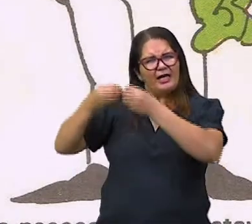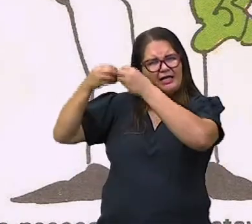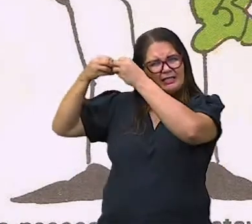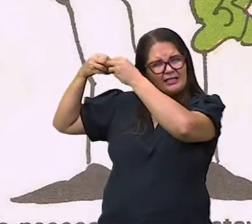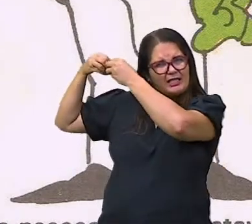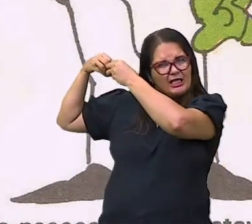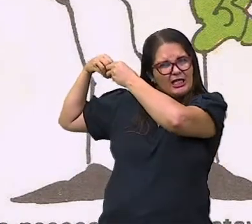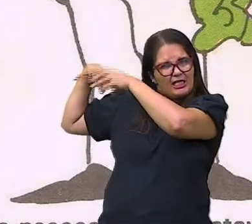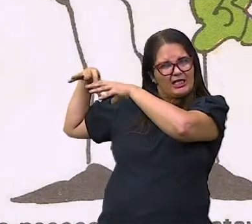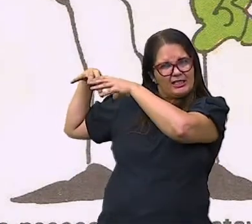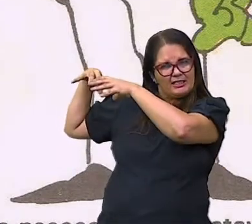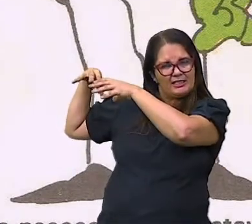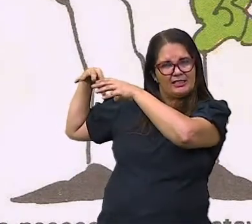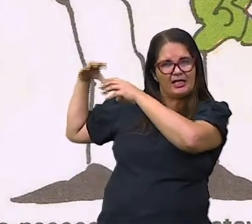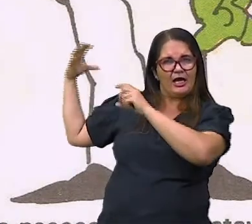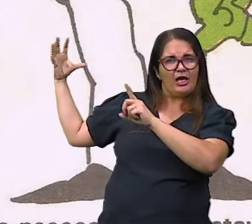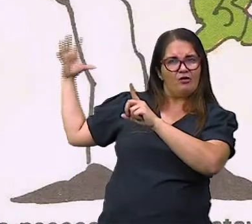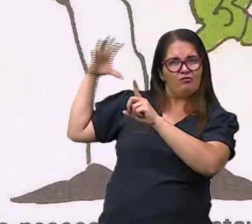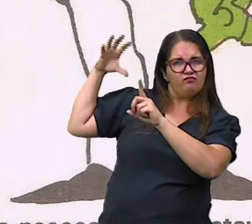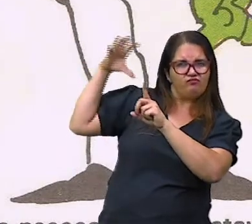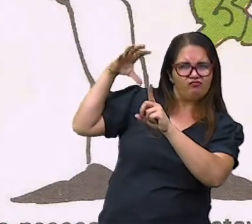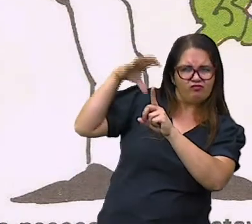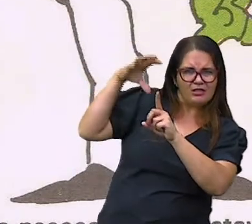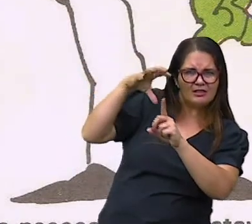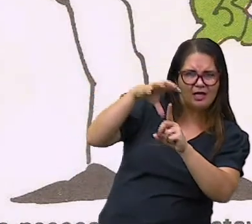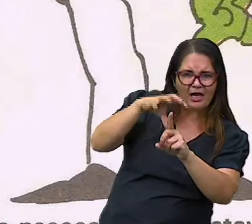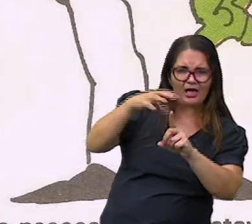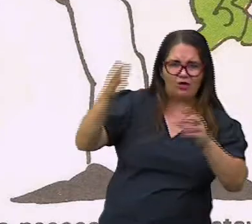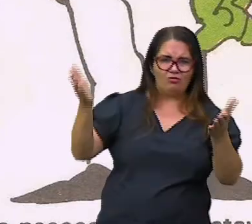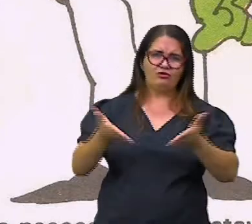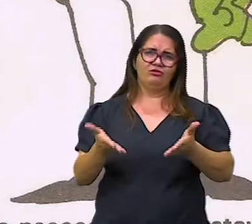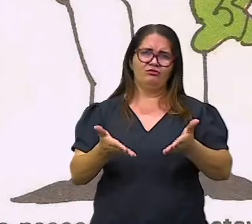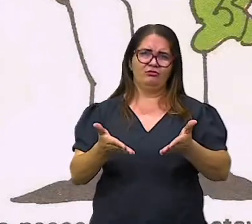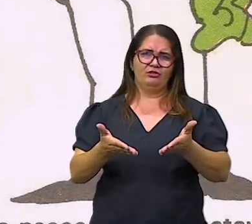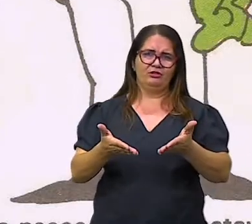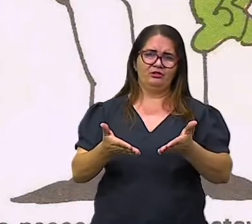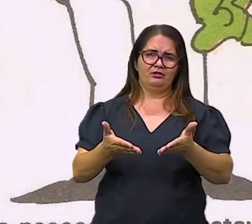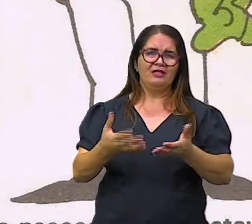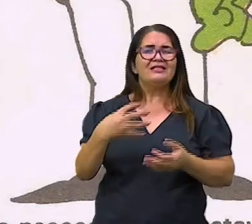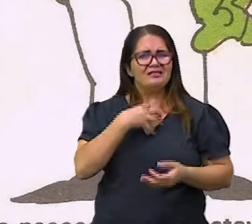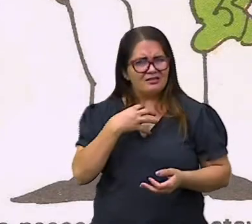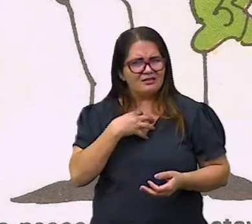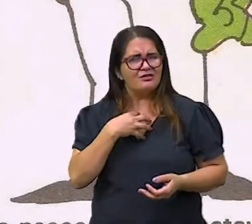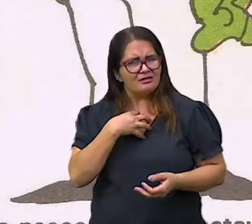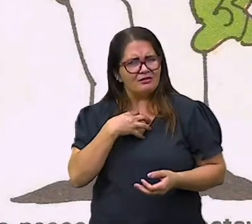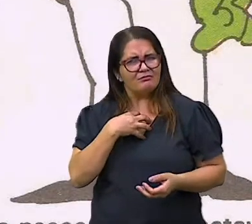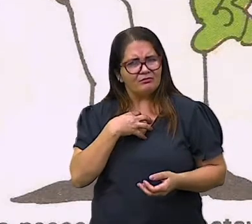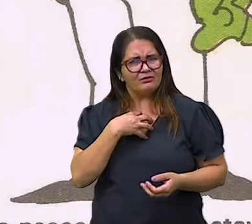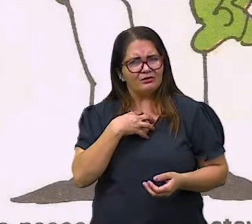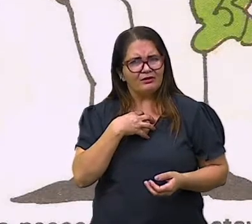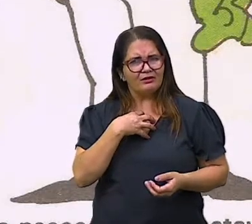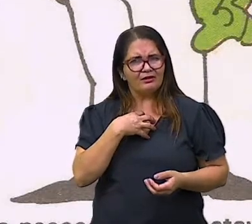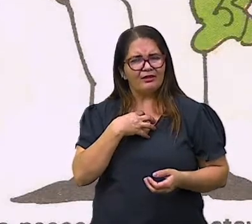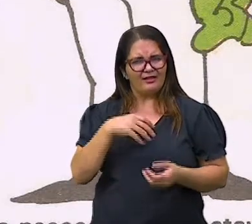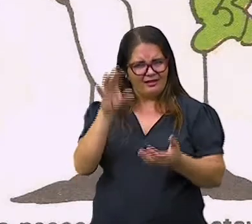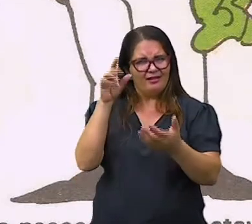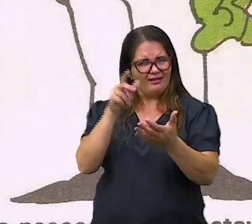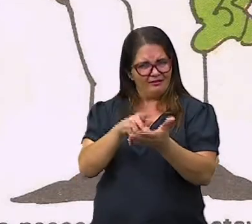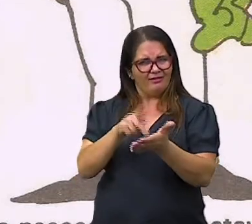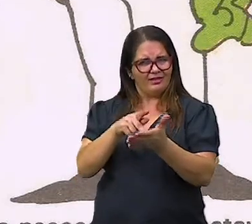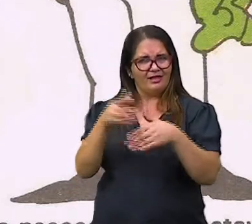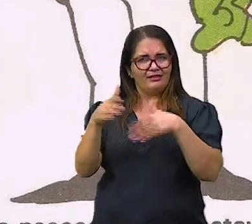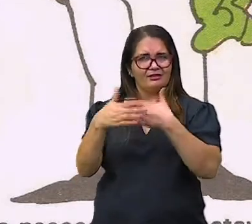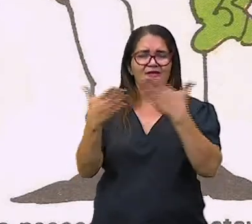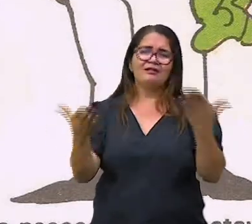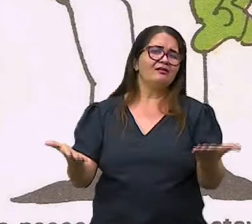Então, os processos de rebeliões provinciais, as brigas entre partidos políticos